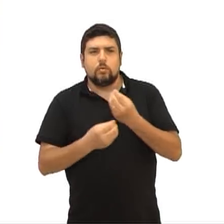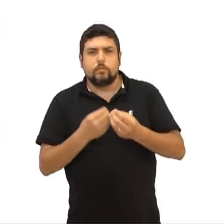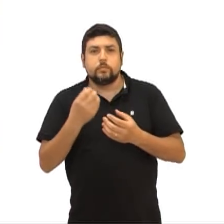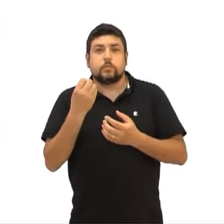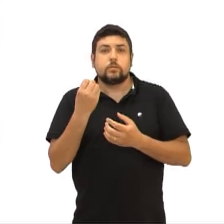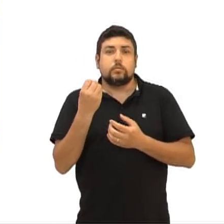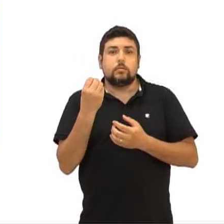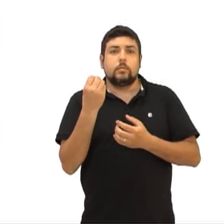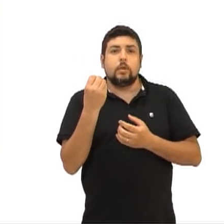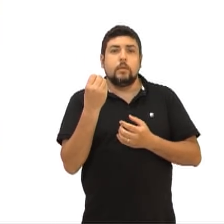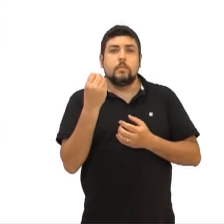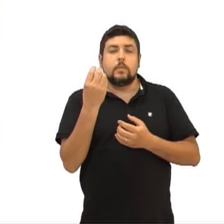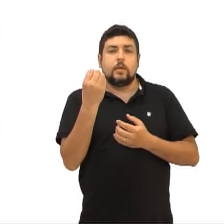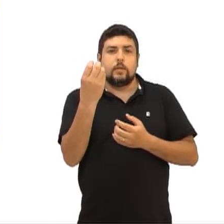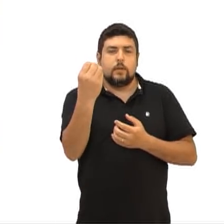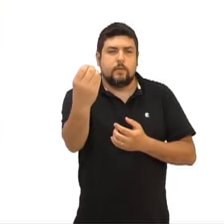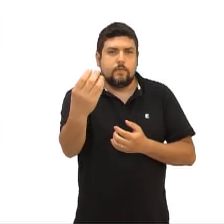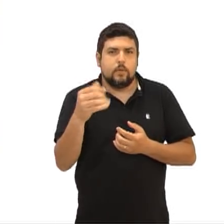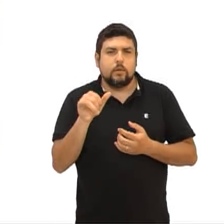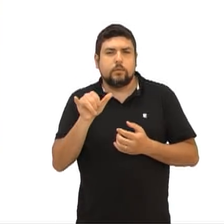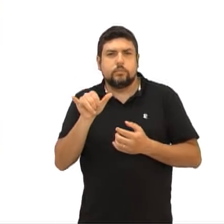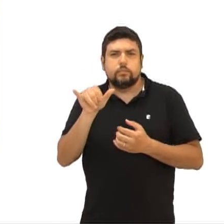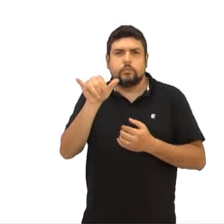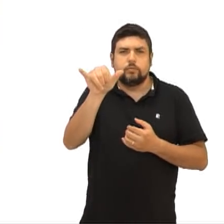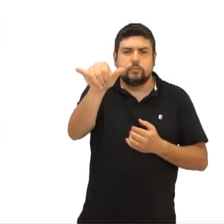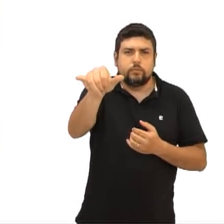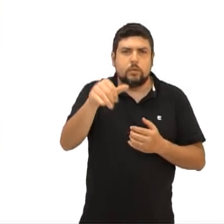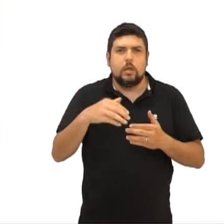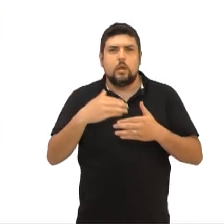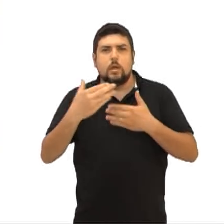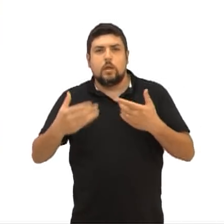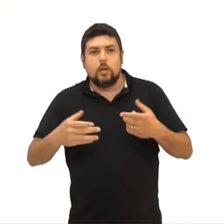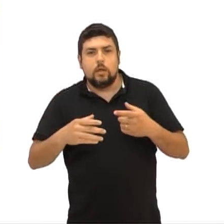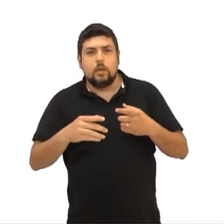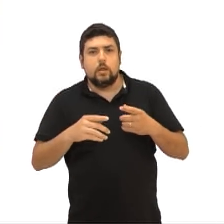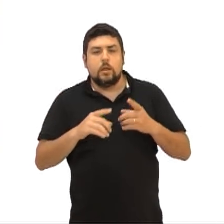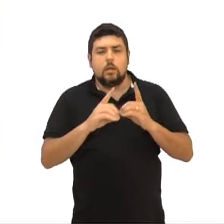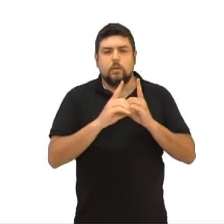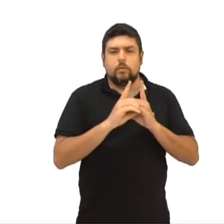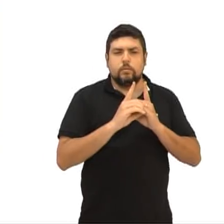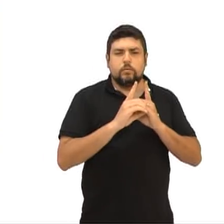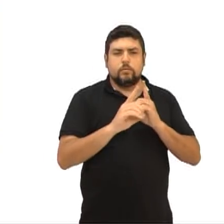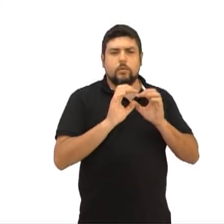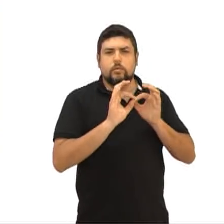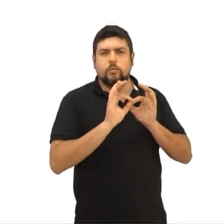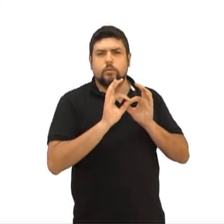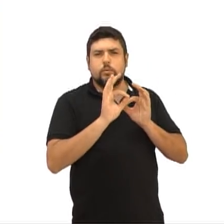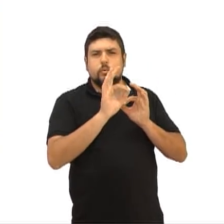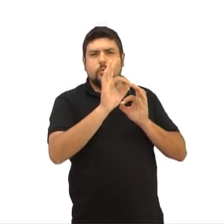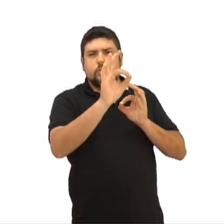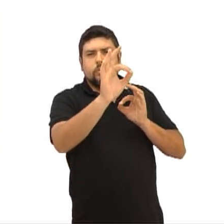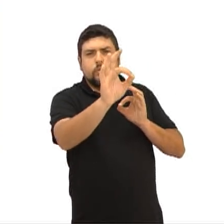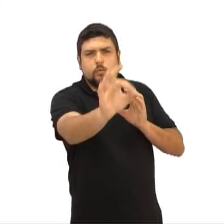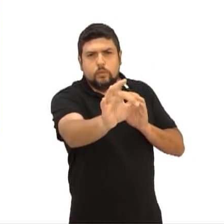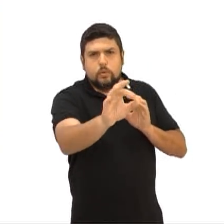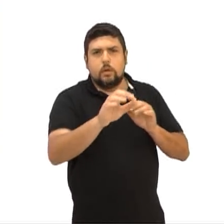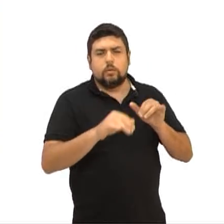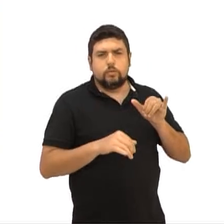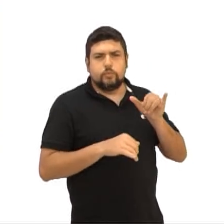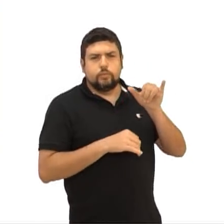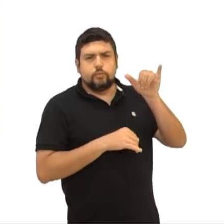avião. A razão entre a distância percorrida pelo avião e o tempo gasto